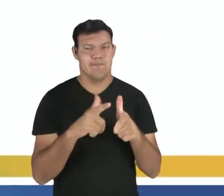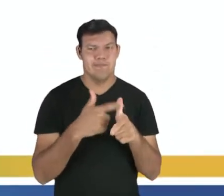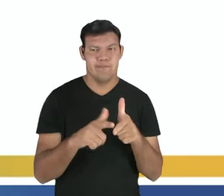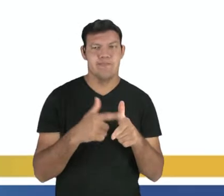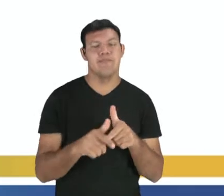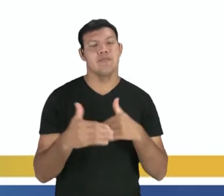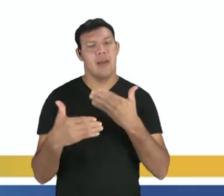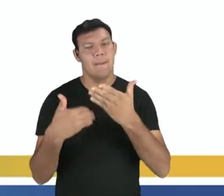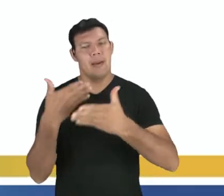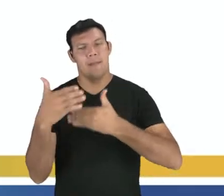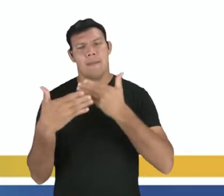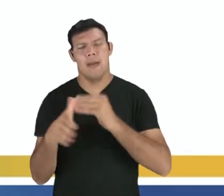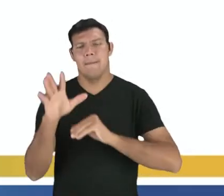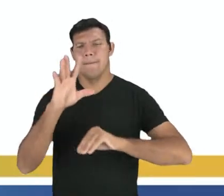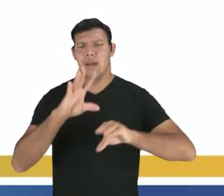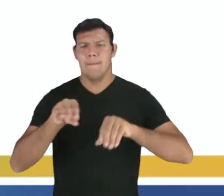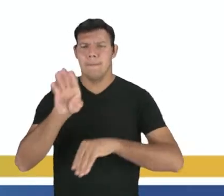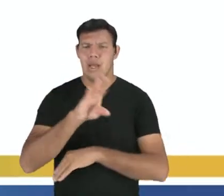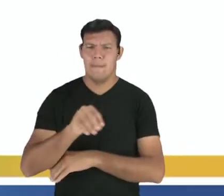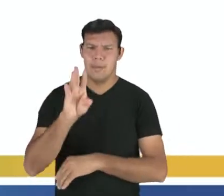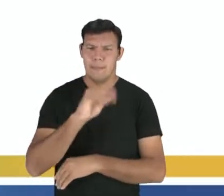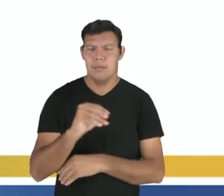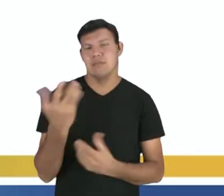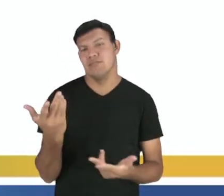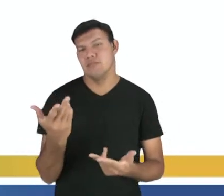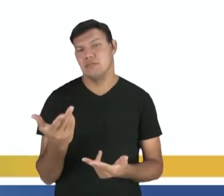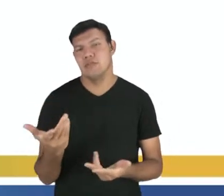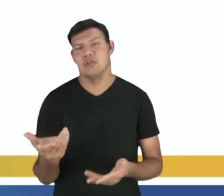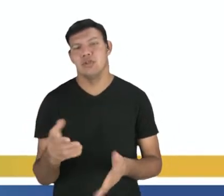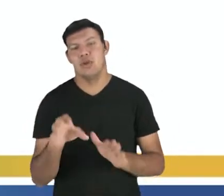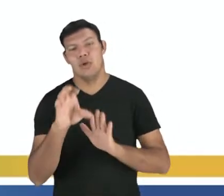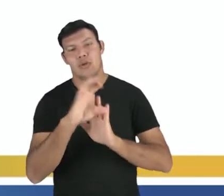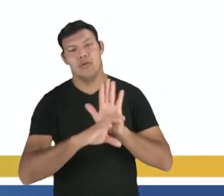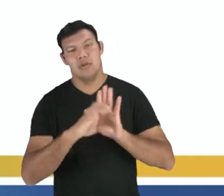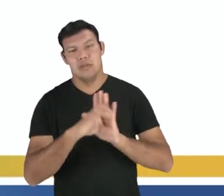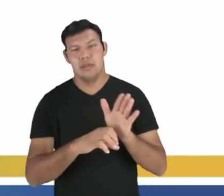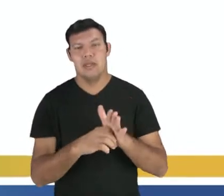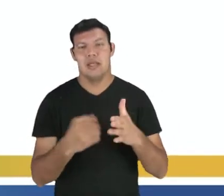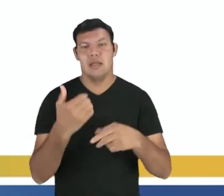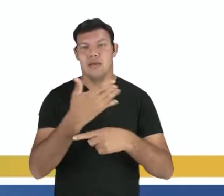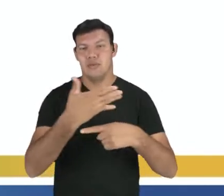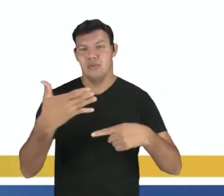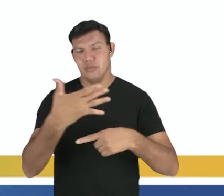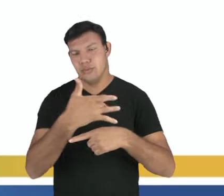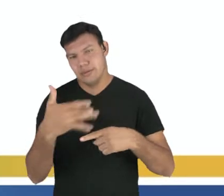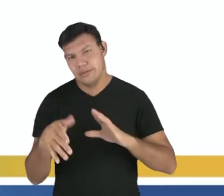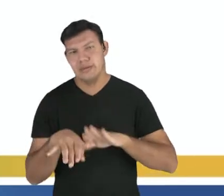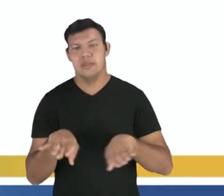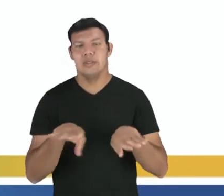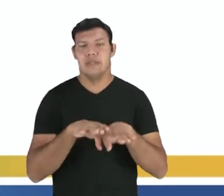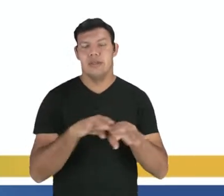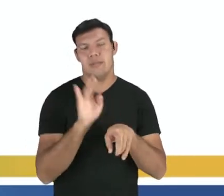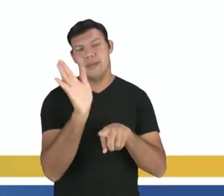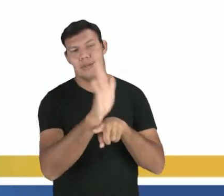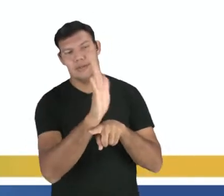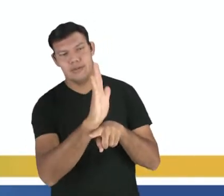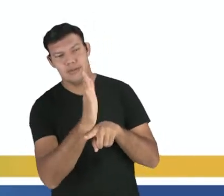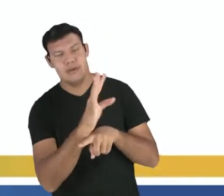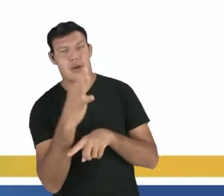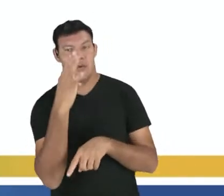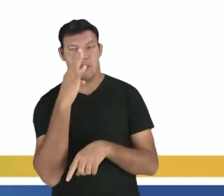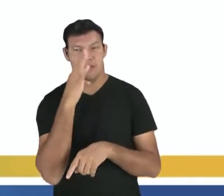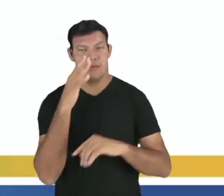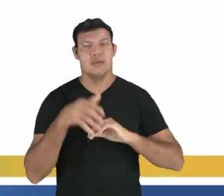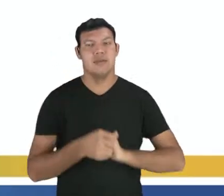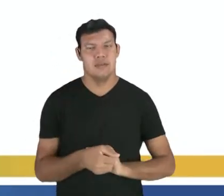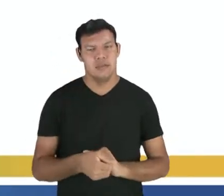e assim por diante e contamos para alguém o Episódio de uma telenovela de uma série de um como foi um filme que você assistiu